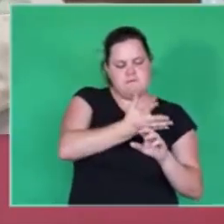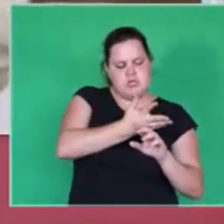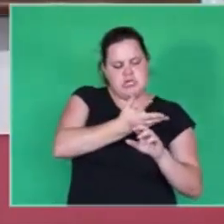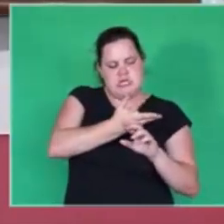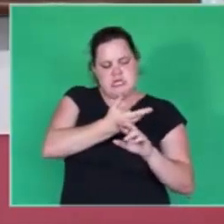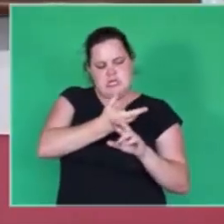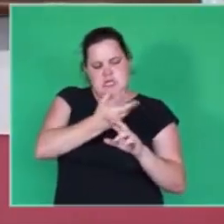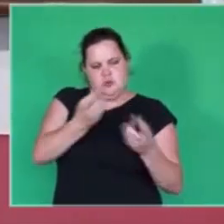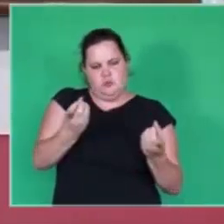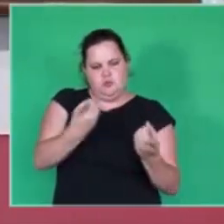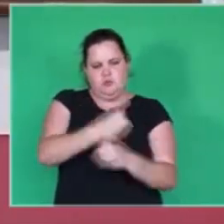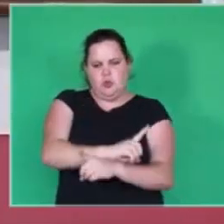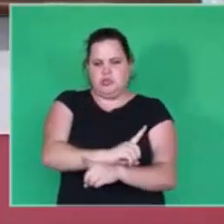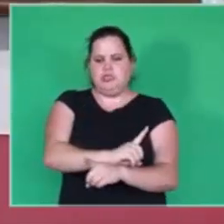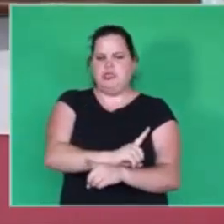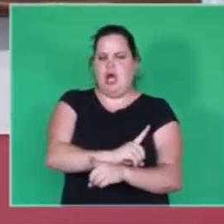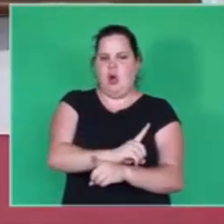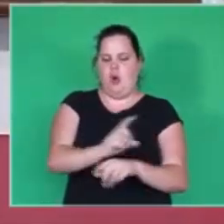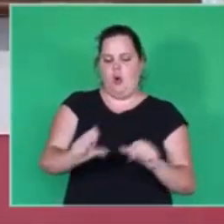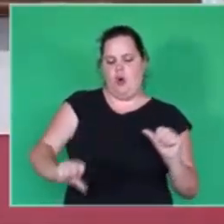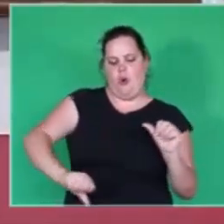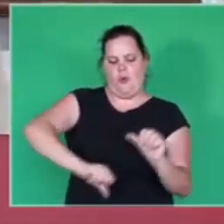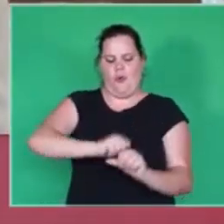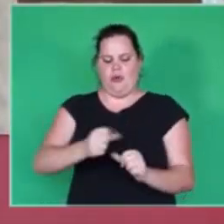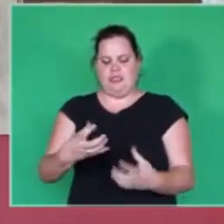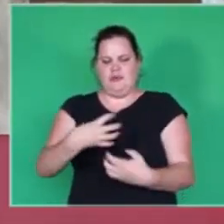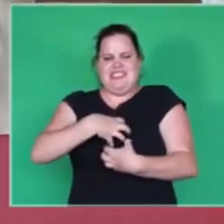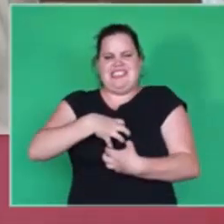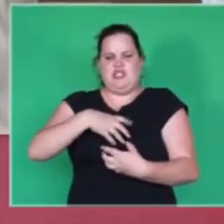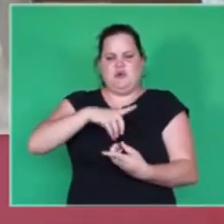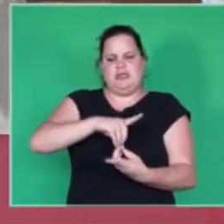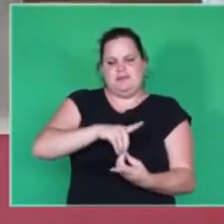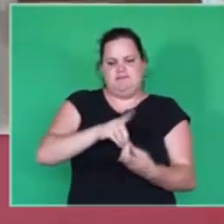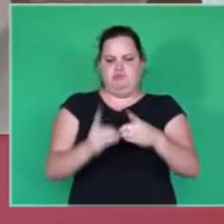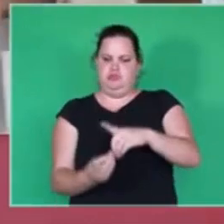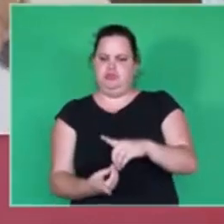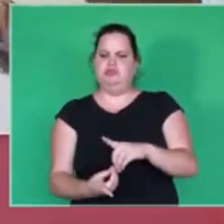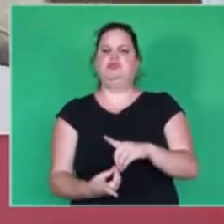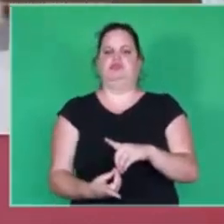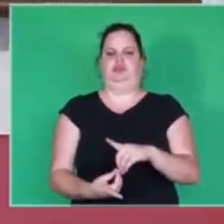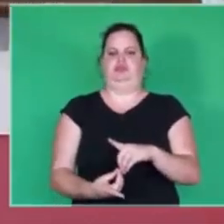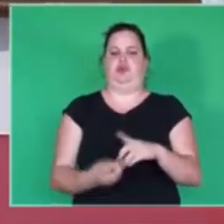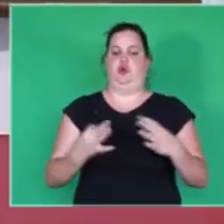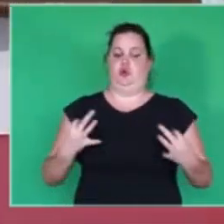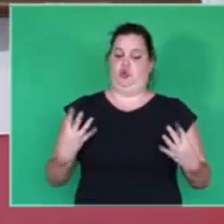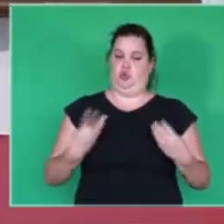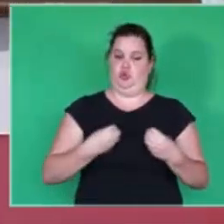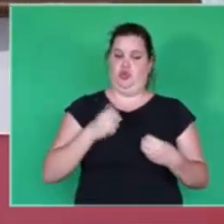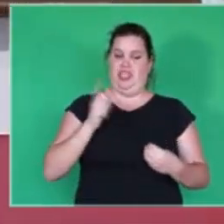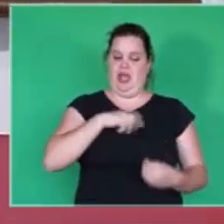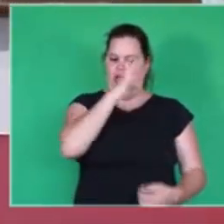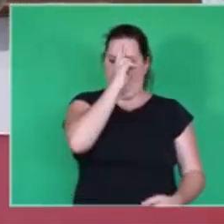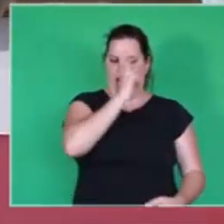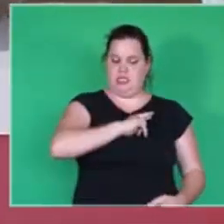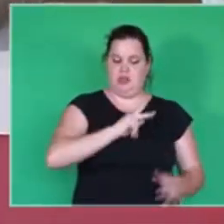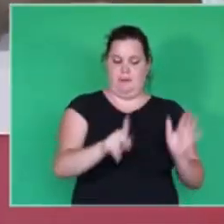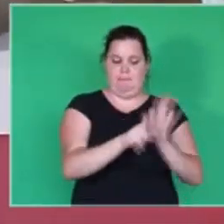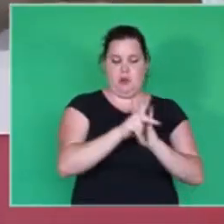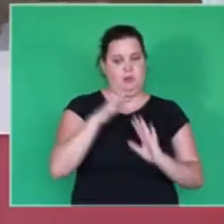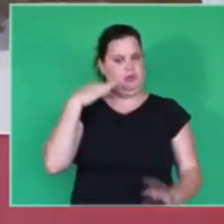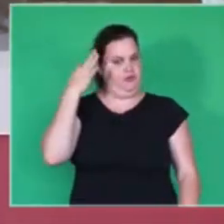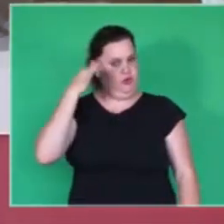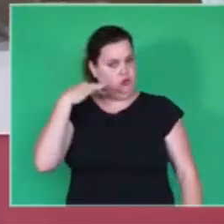Tudo que você pensa da razão, tudo que tem na razão é da filosofia. Então esse era a